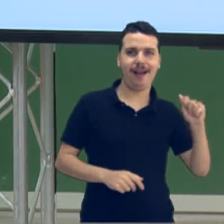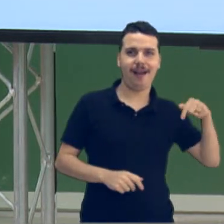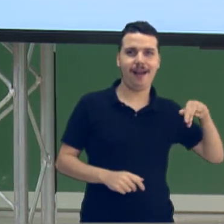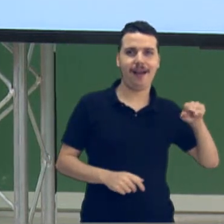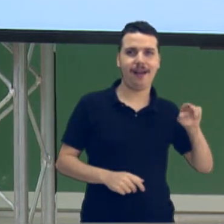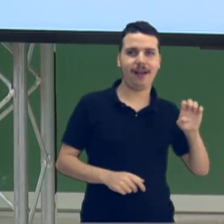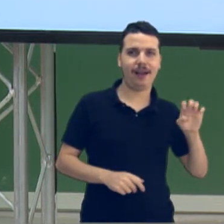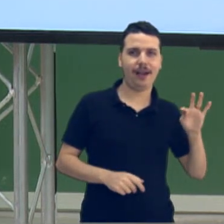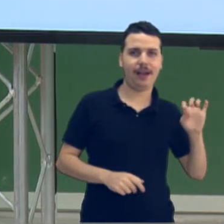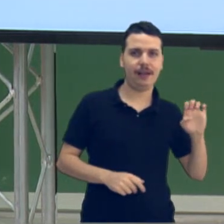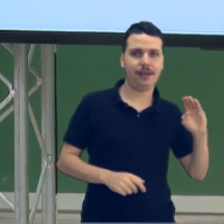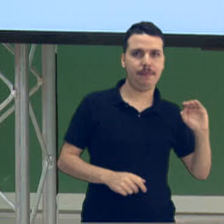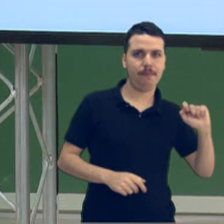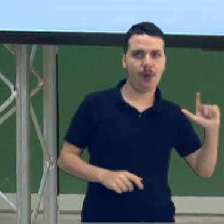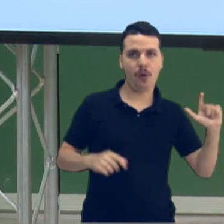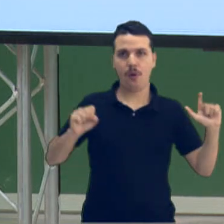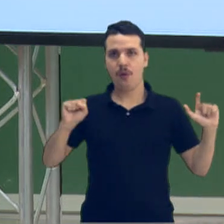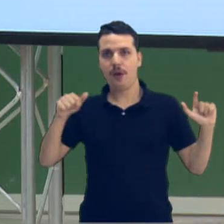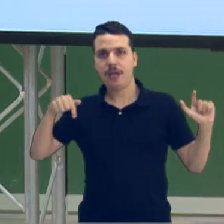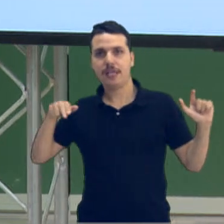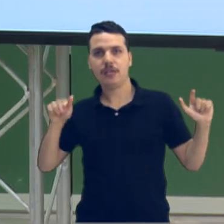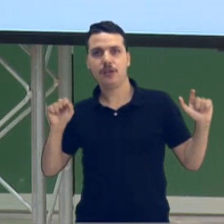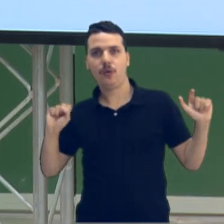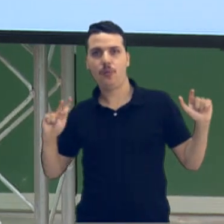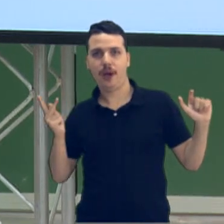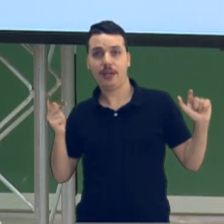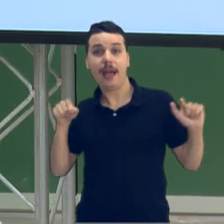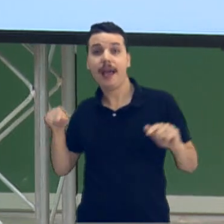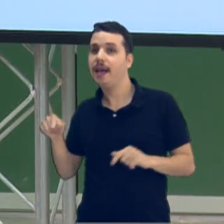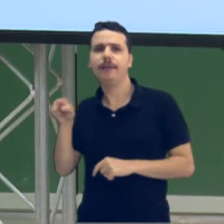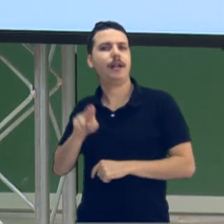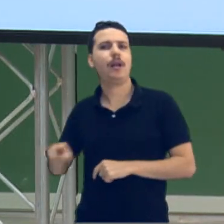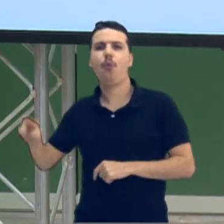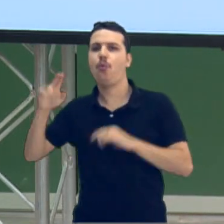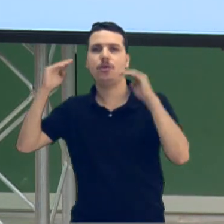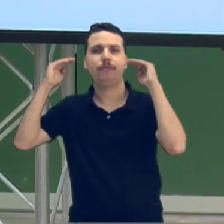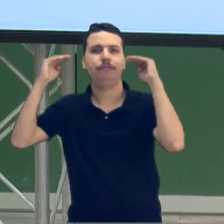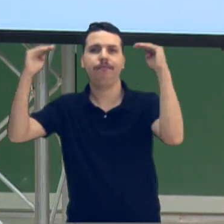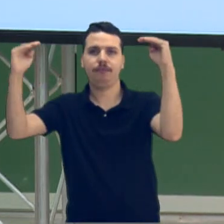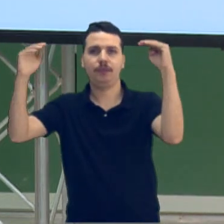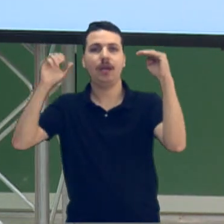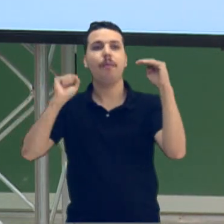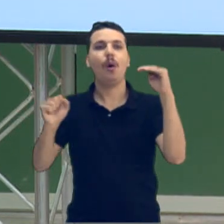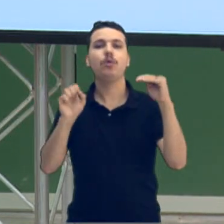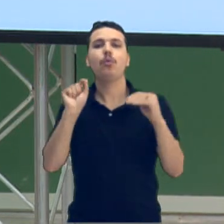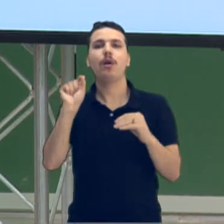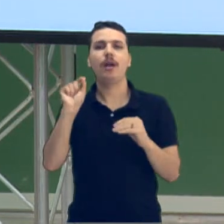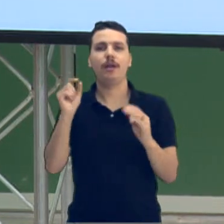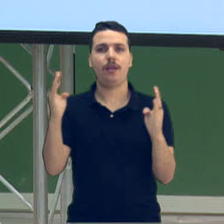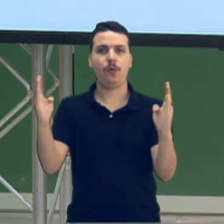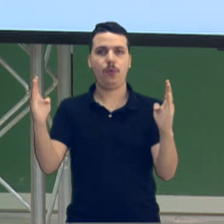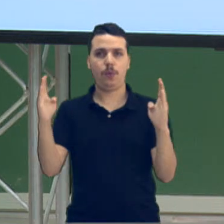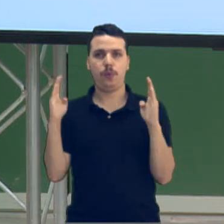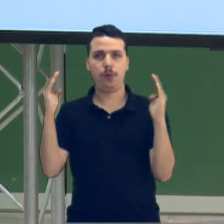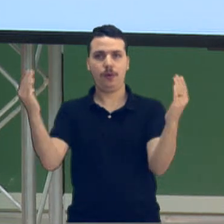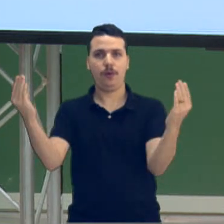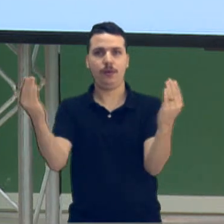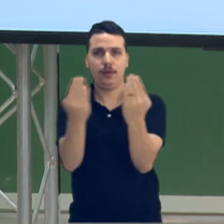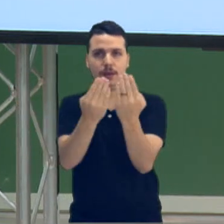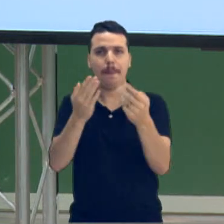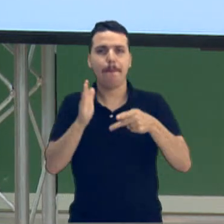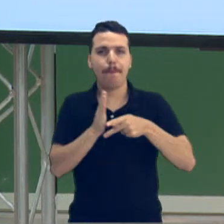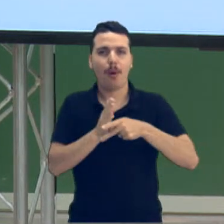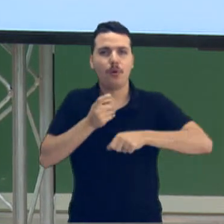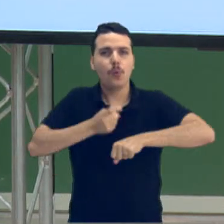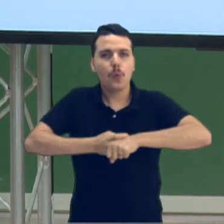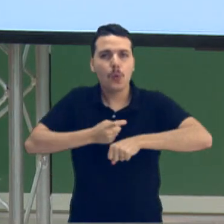no squash não é usado o teto. Então, ele pode ser, tendo 3 paredes de alvenaria, de um material